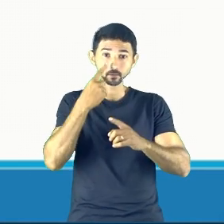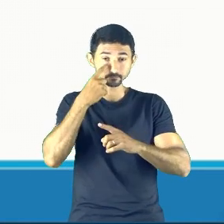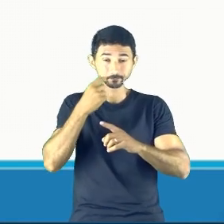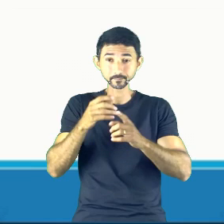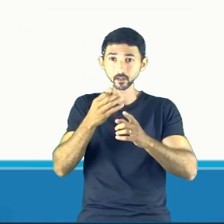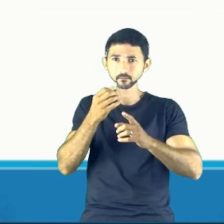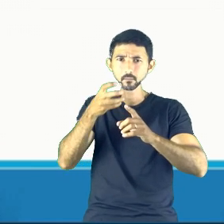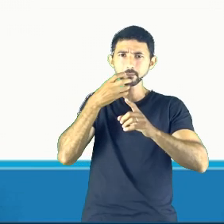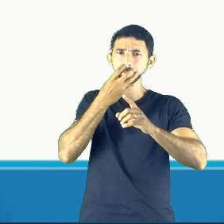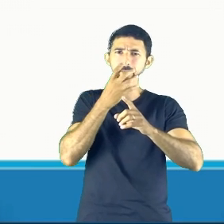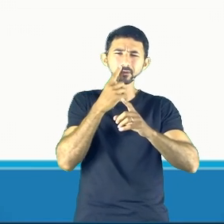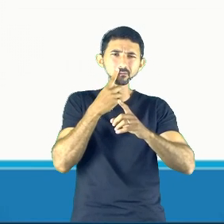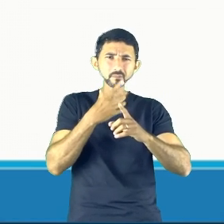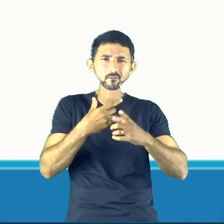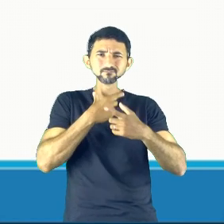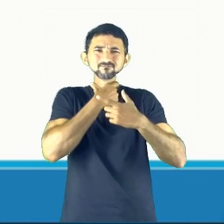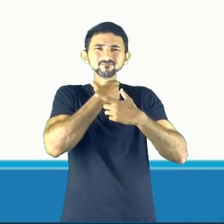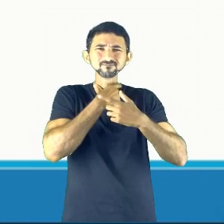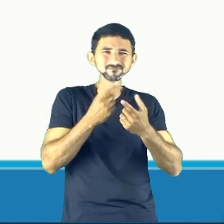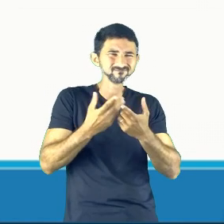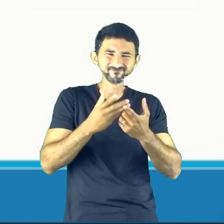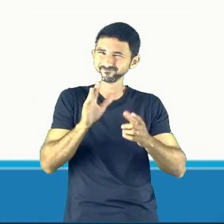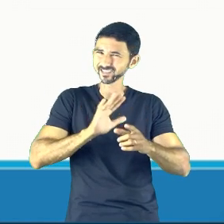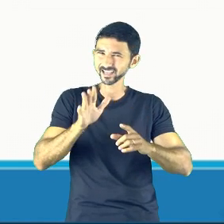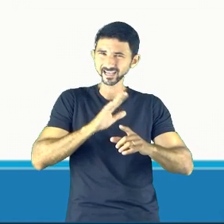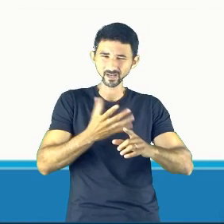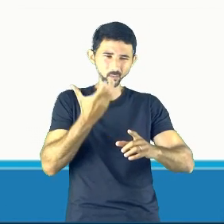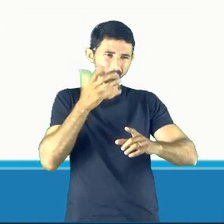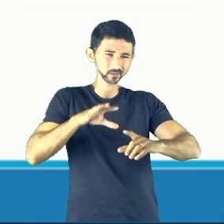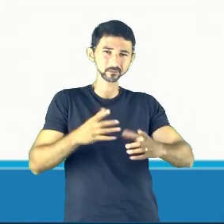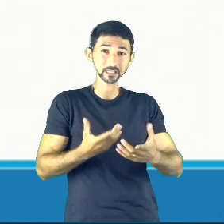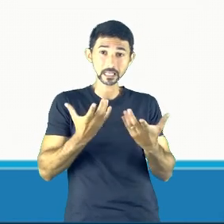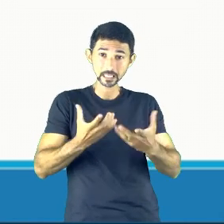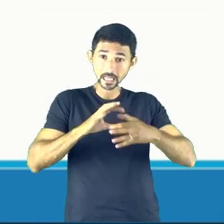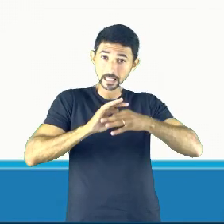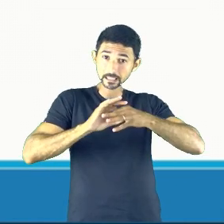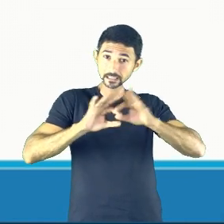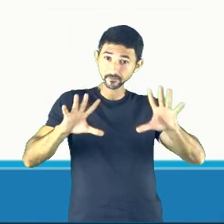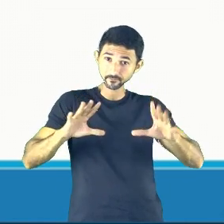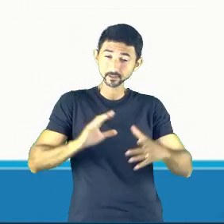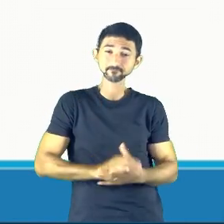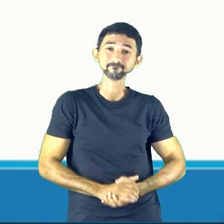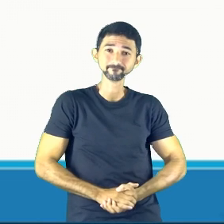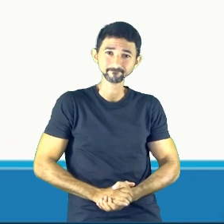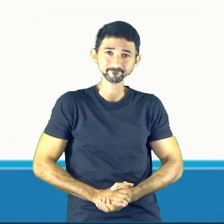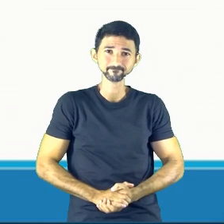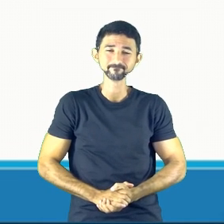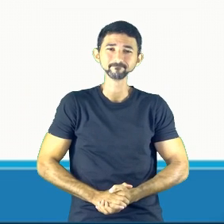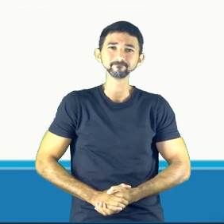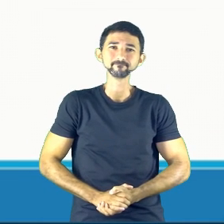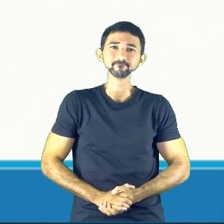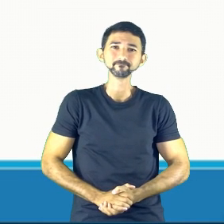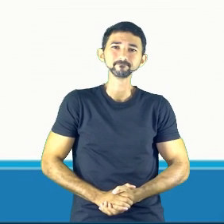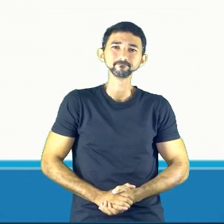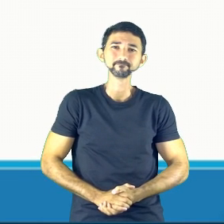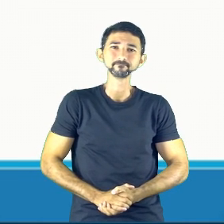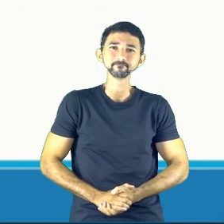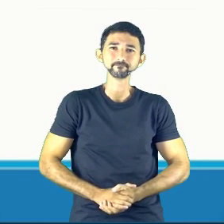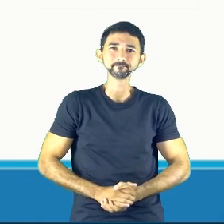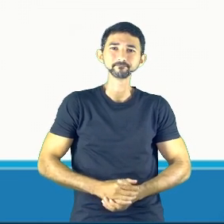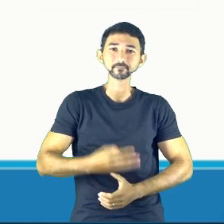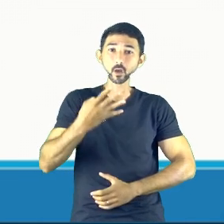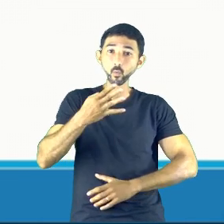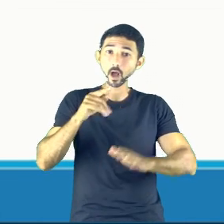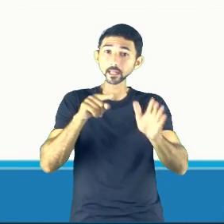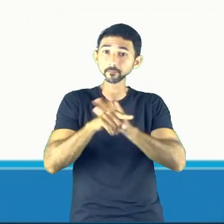Muito bem, porque para o lobo, ficar preso era um preço muito alto a se pagar pela fartura. Por isso, preferiu a